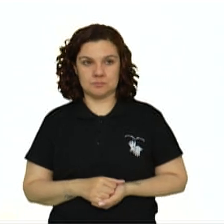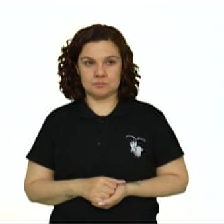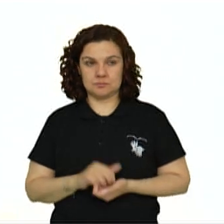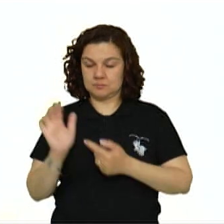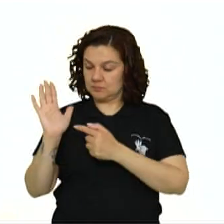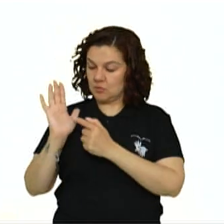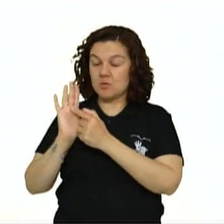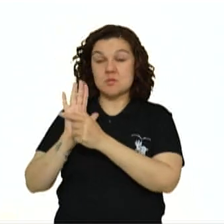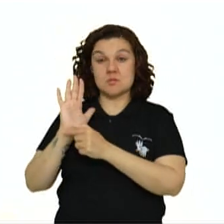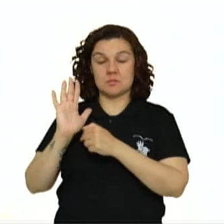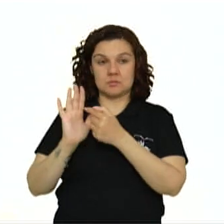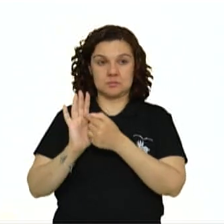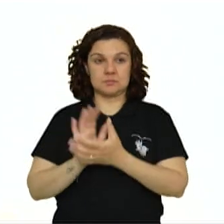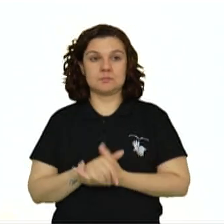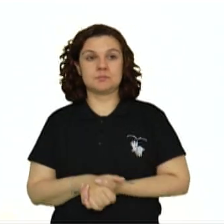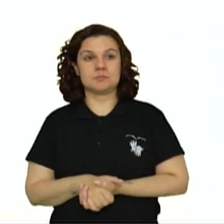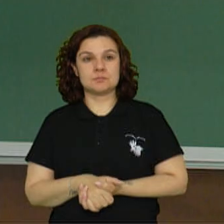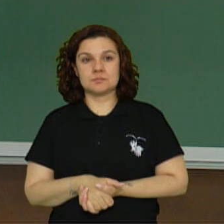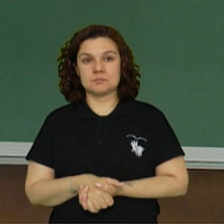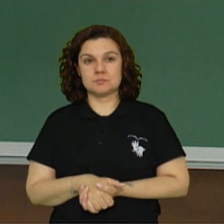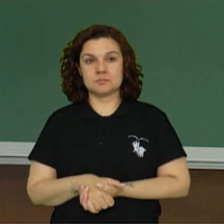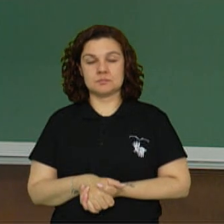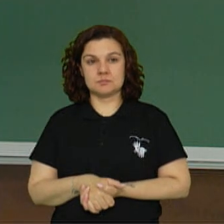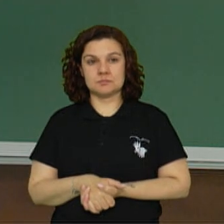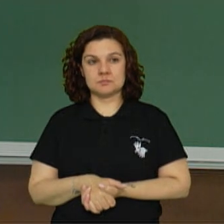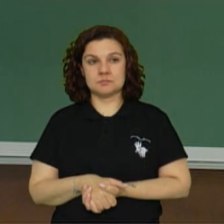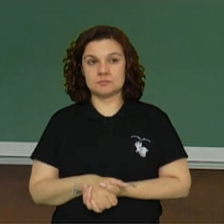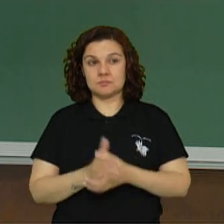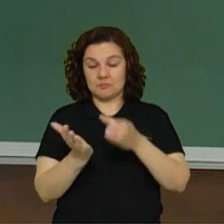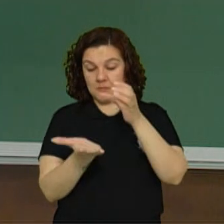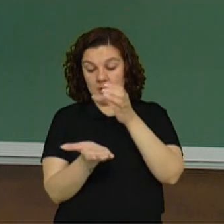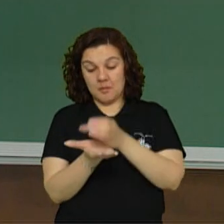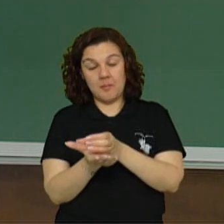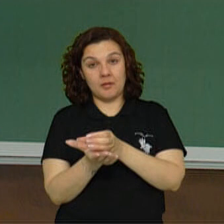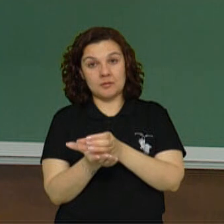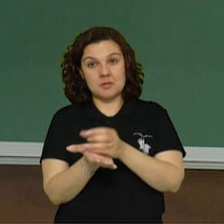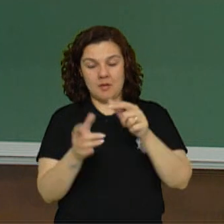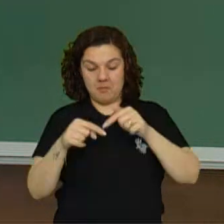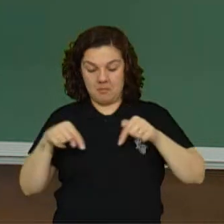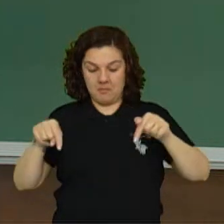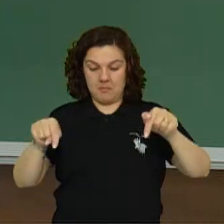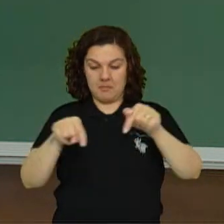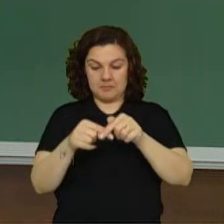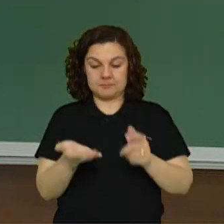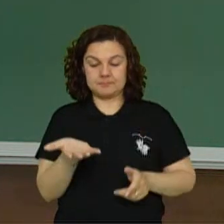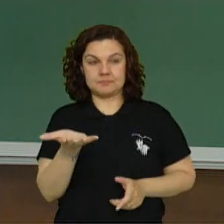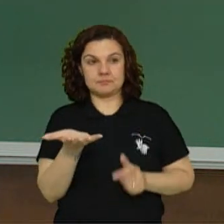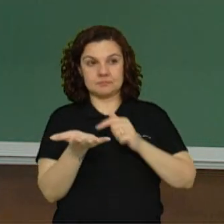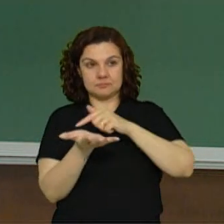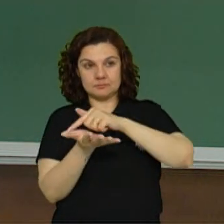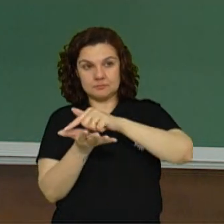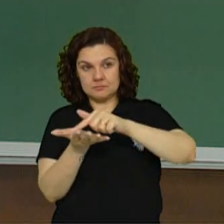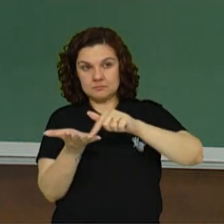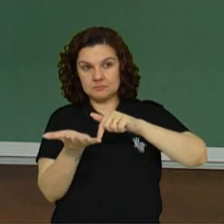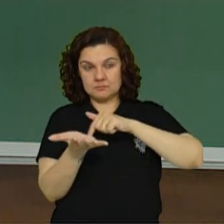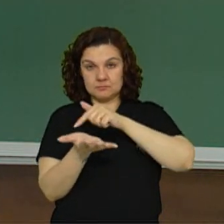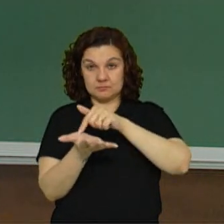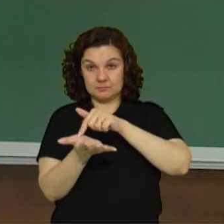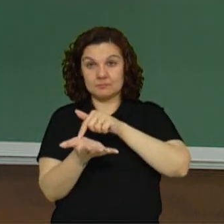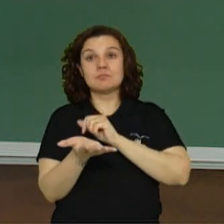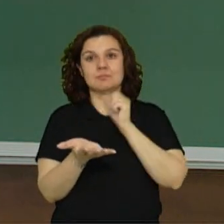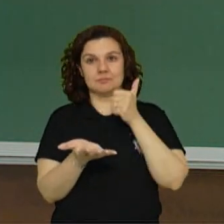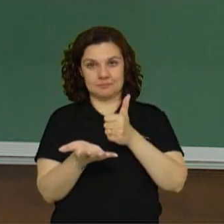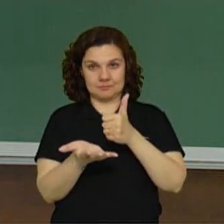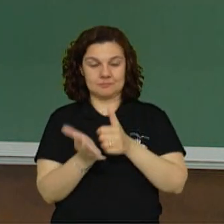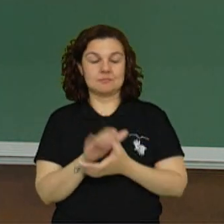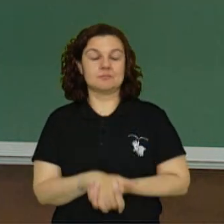Circular a base. O círculo, a base do copo vai em cima da bandeja. Então, o círculo vai dentro do quadrado,